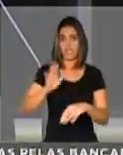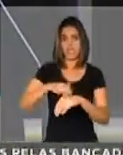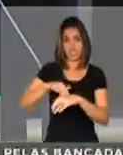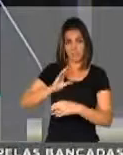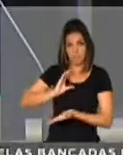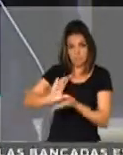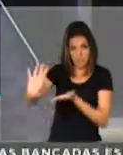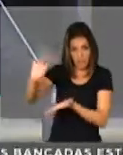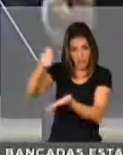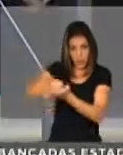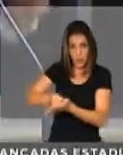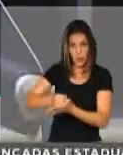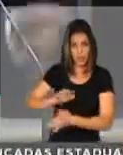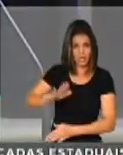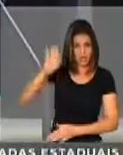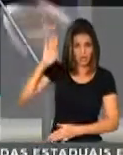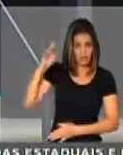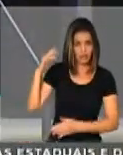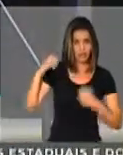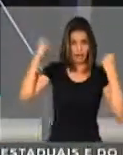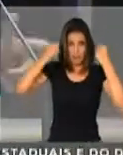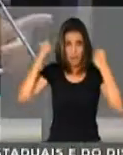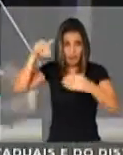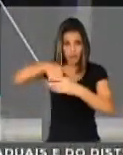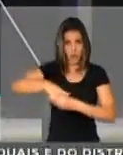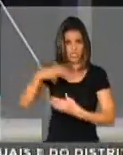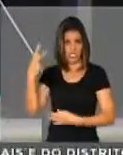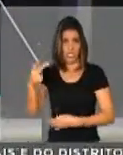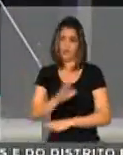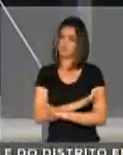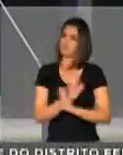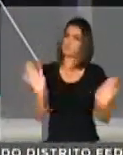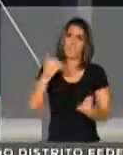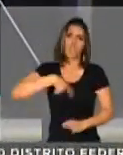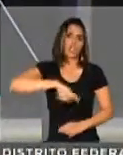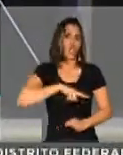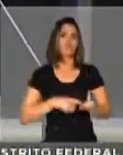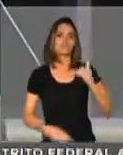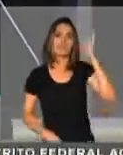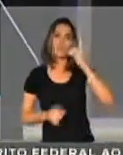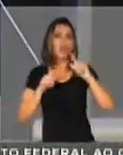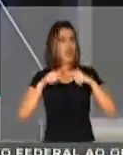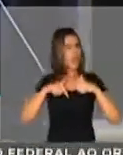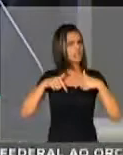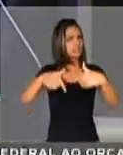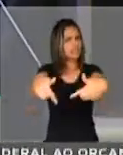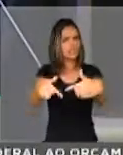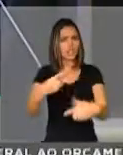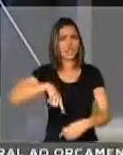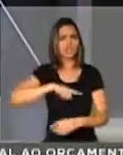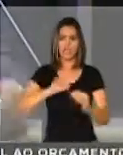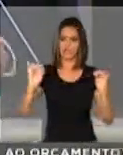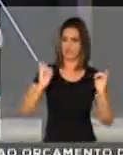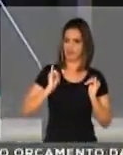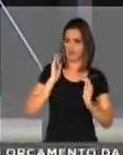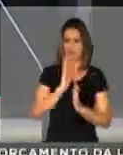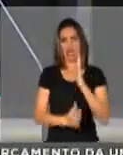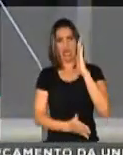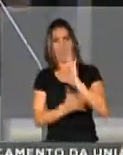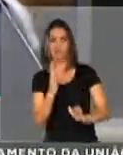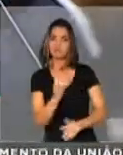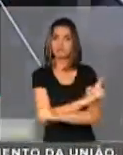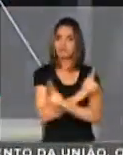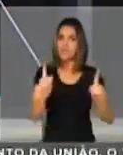sua candidatura. Nós temos aqui que reagir. Não podemos fazer com que